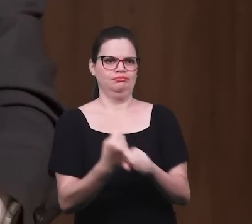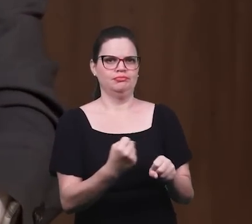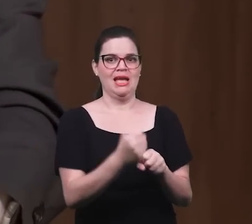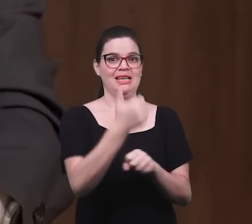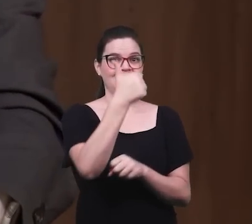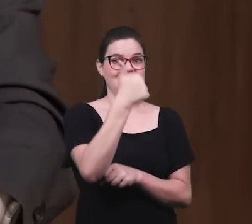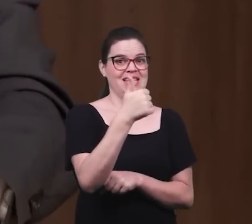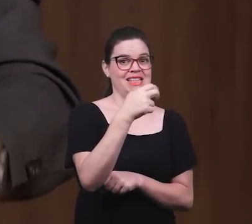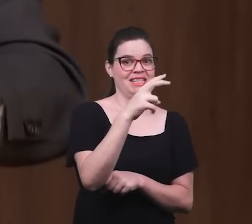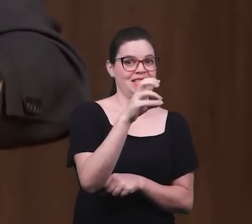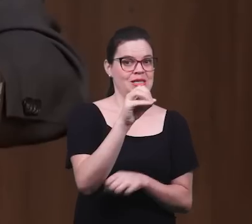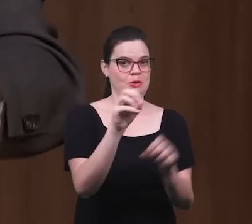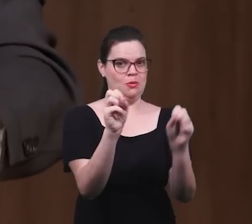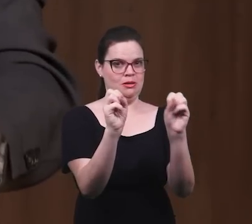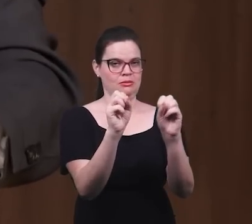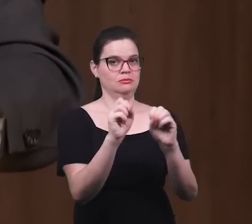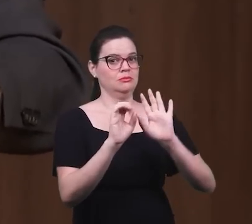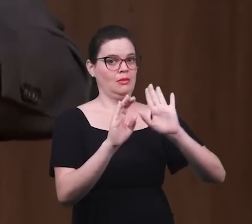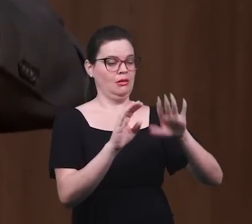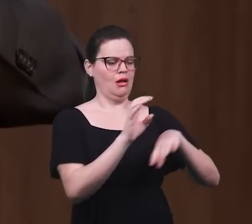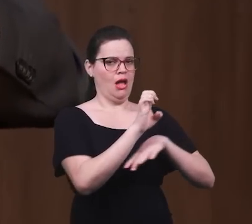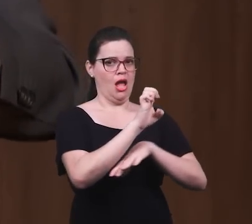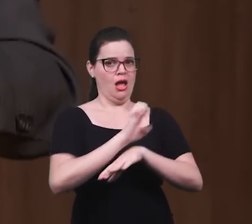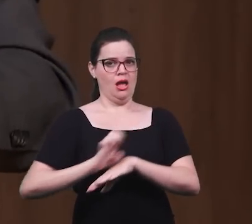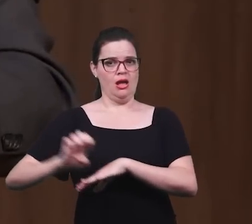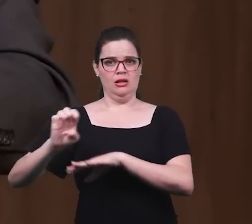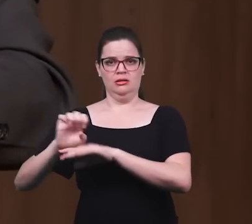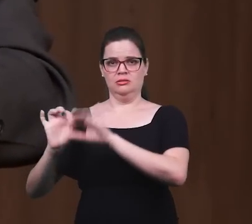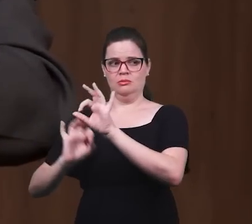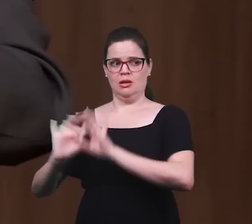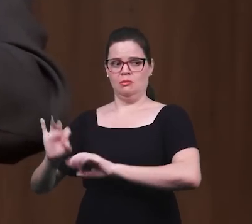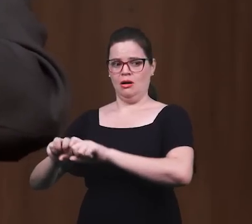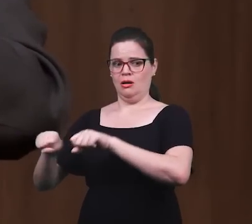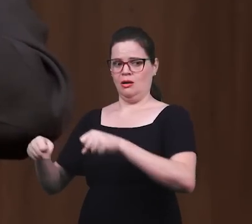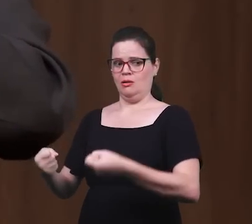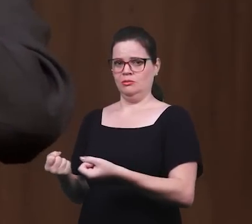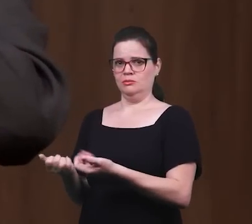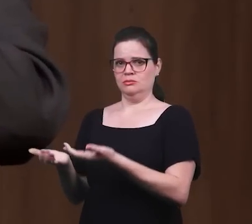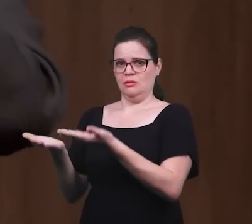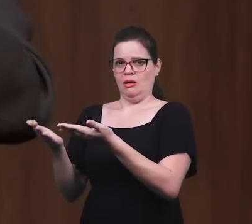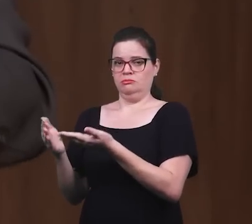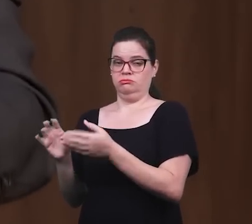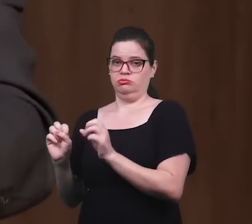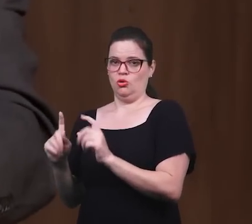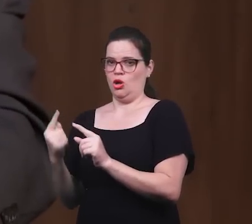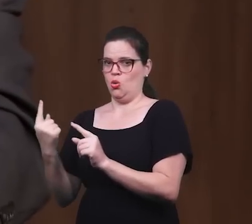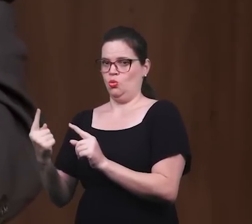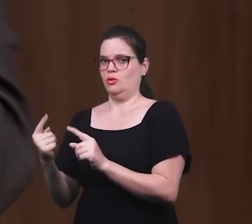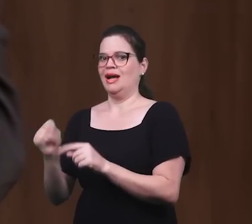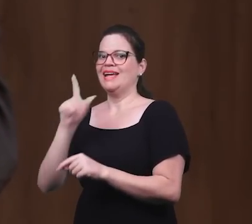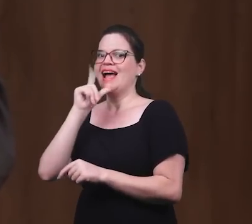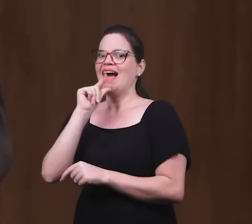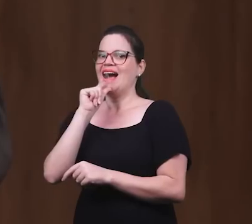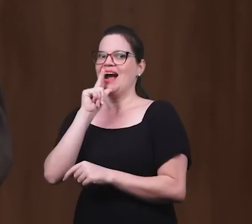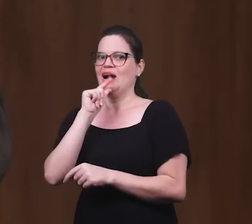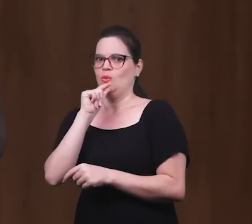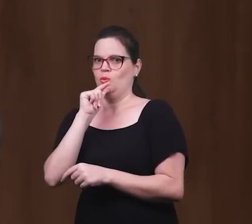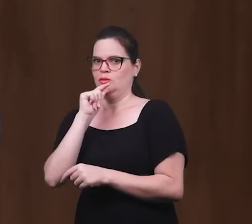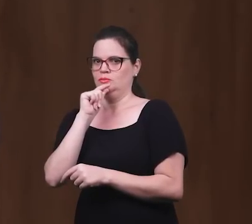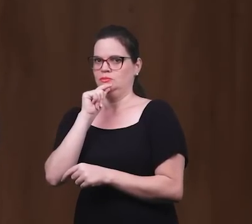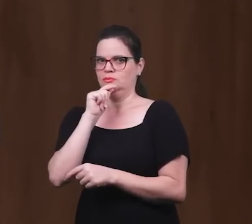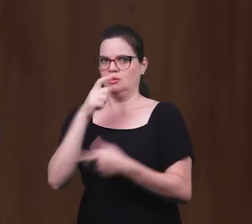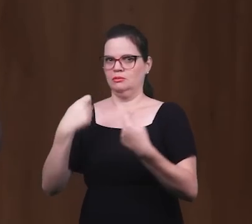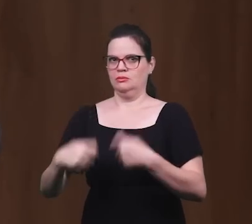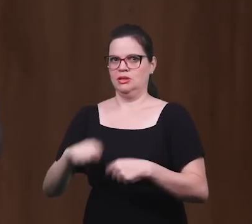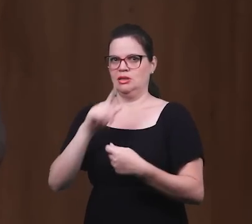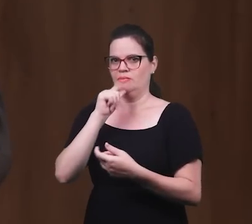E aí Elias faz o altar dele e tudo, e fala assim, derrama água no altar. Só que tinha 3 anos que não